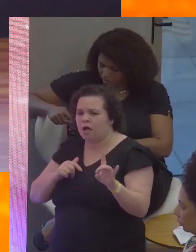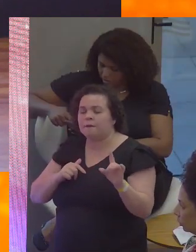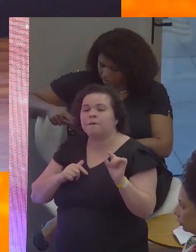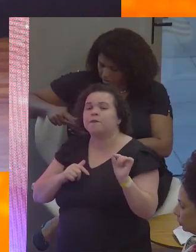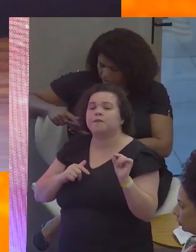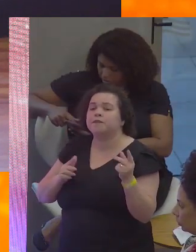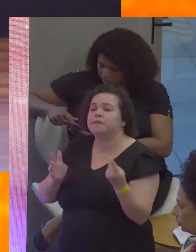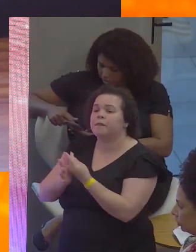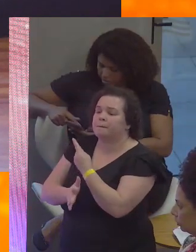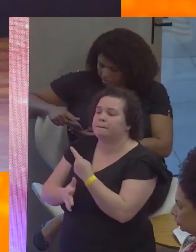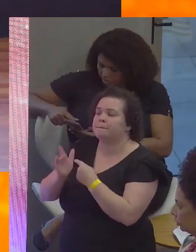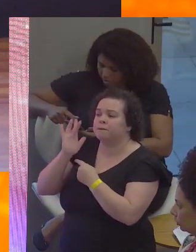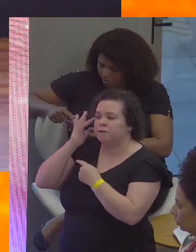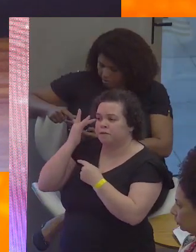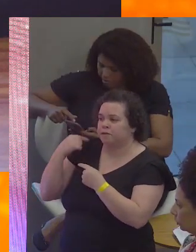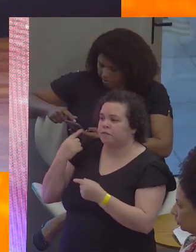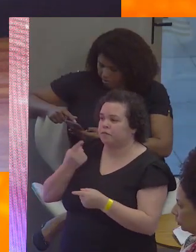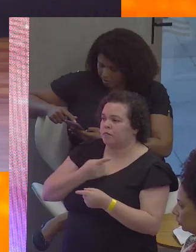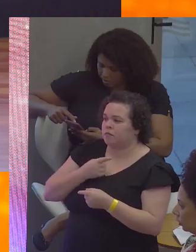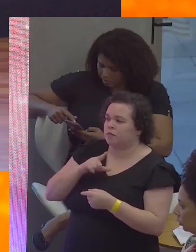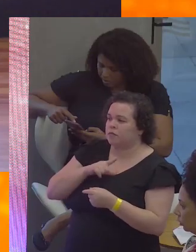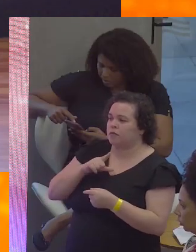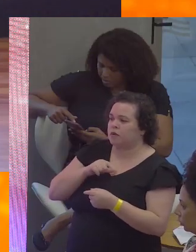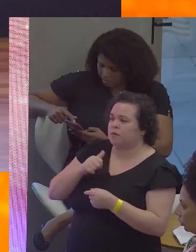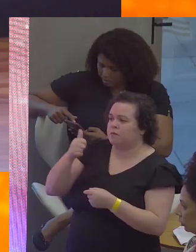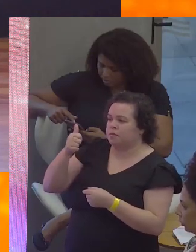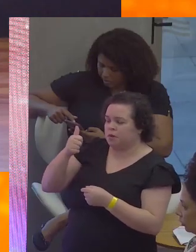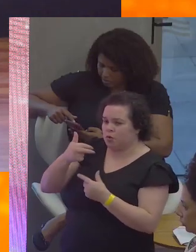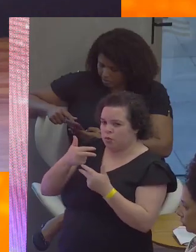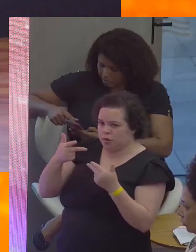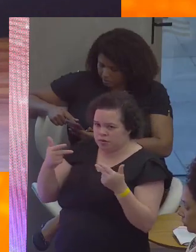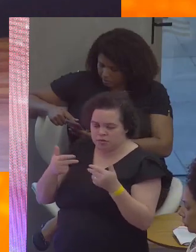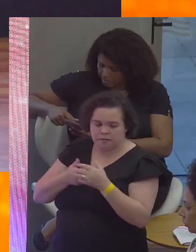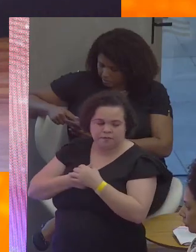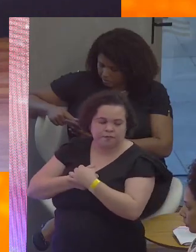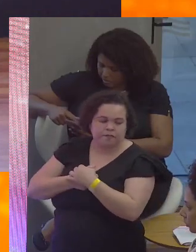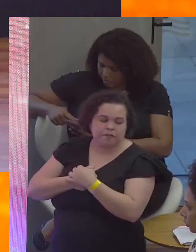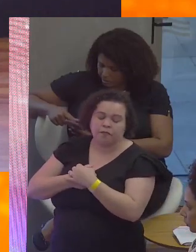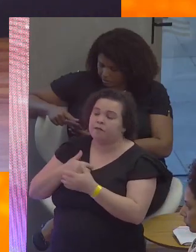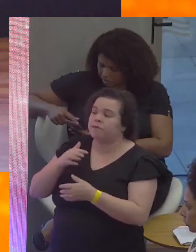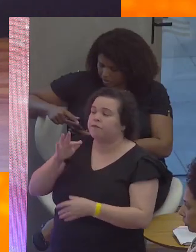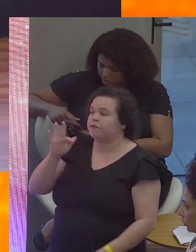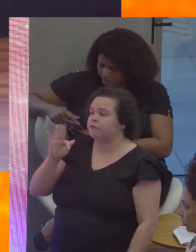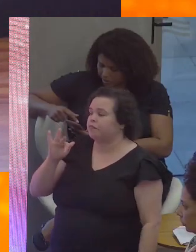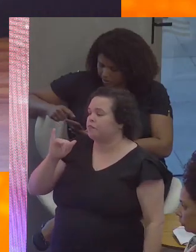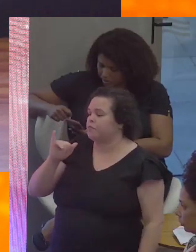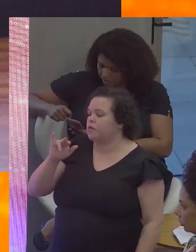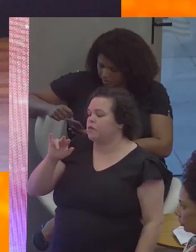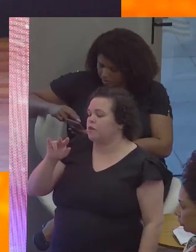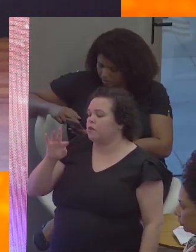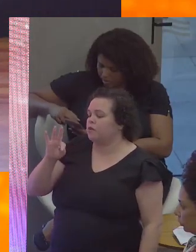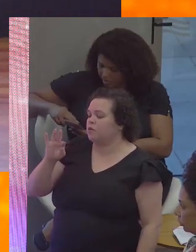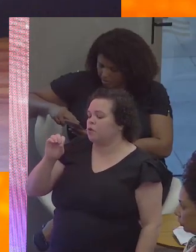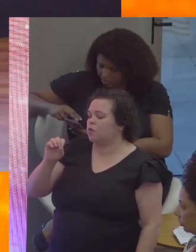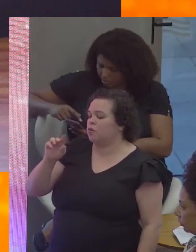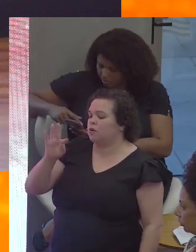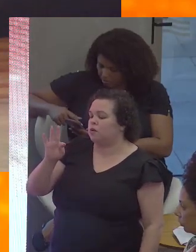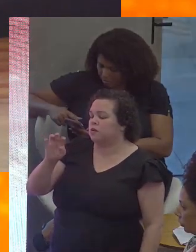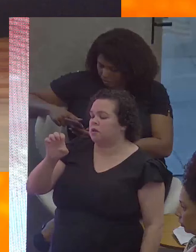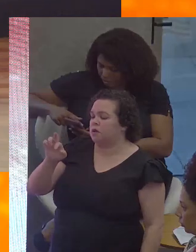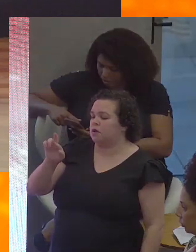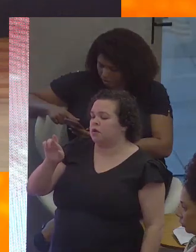acontece? Eu acho que a gente vem de uma primeira questão. Os fitoterápicos não podem ser patenteados.